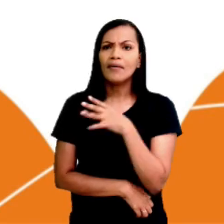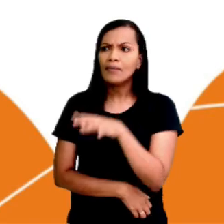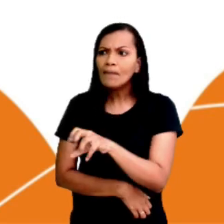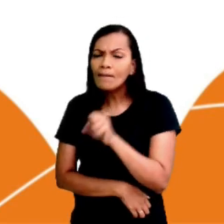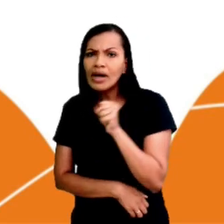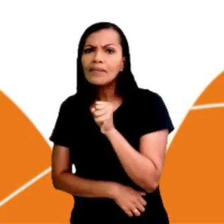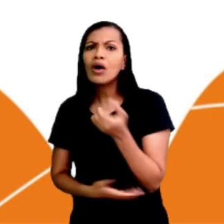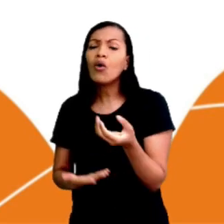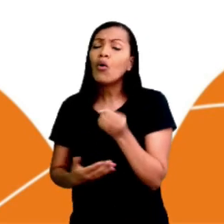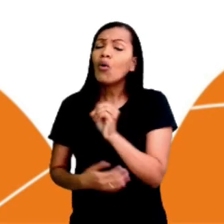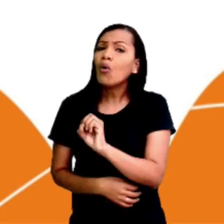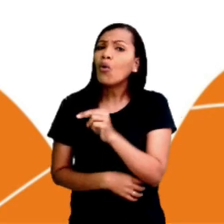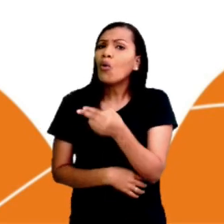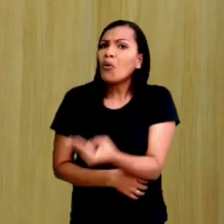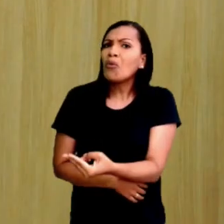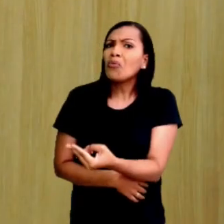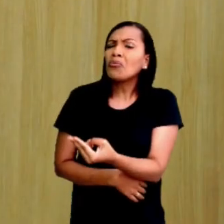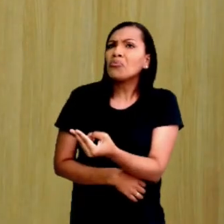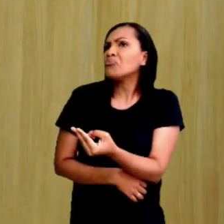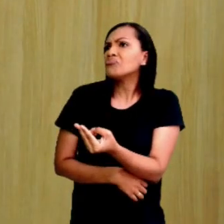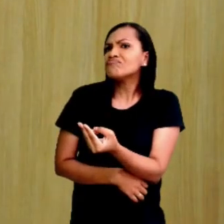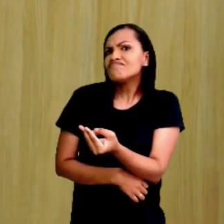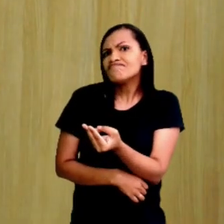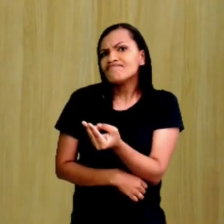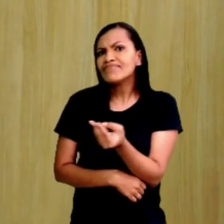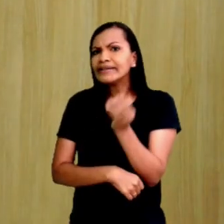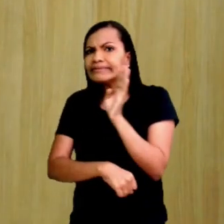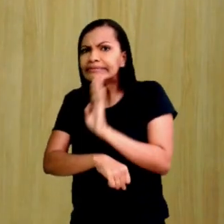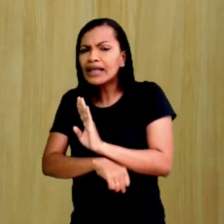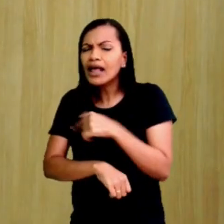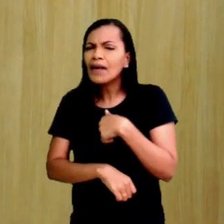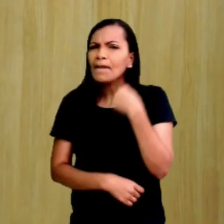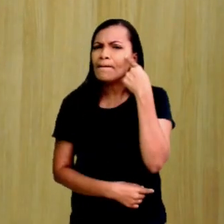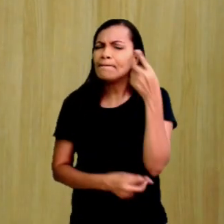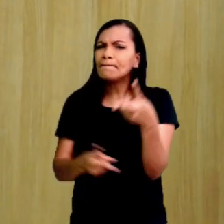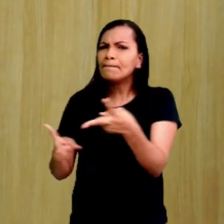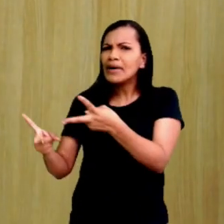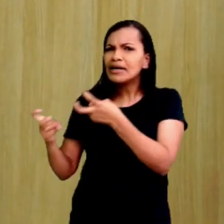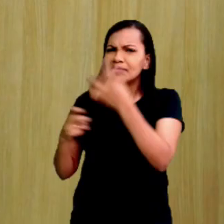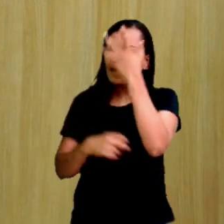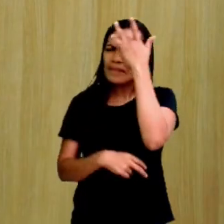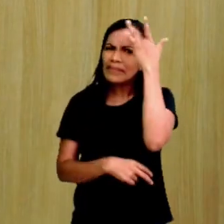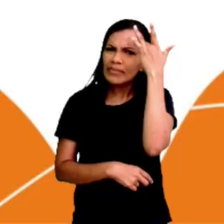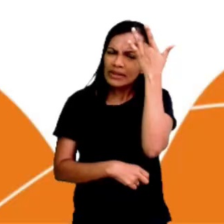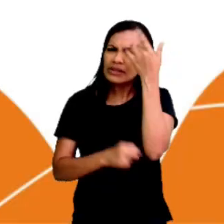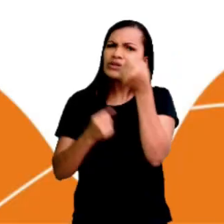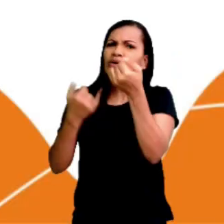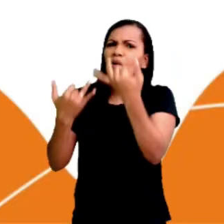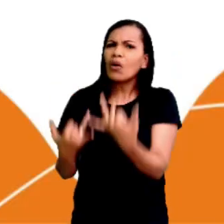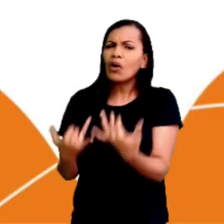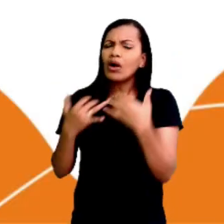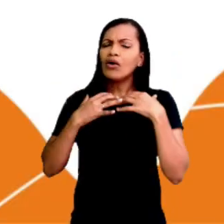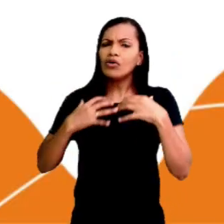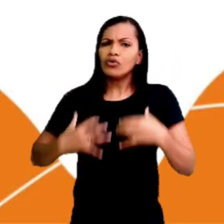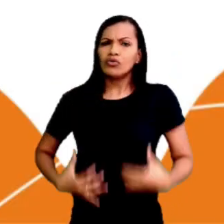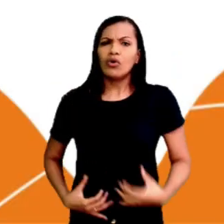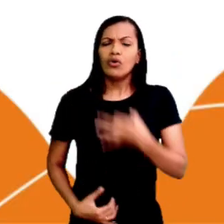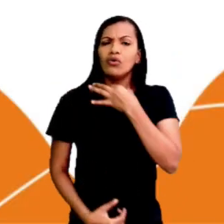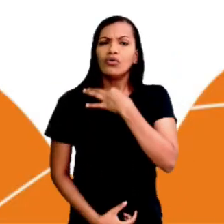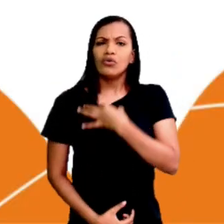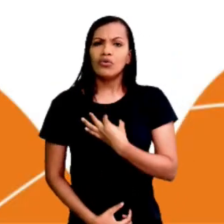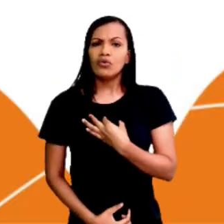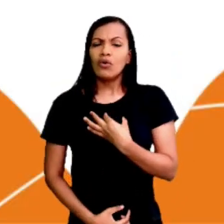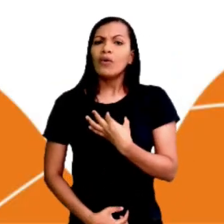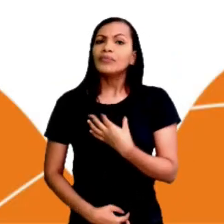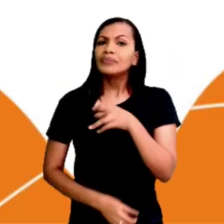mais tardiamente então percebam que o homem que está falando está de palitó e está usando